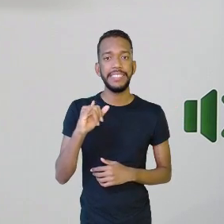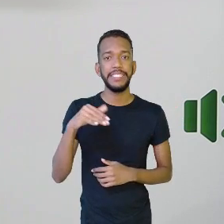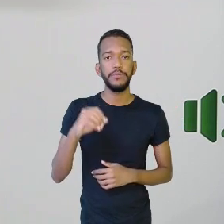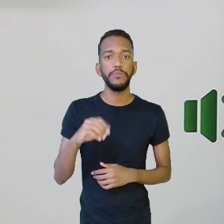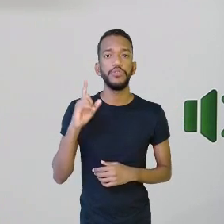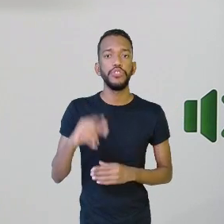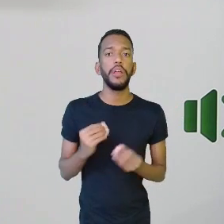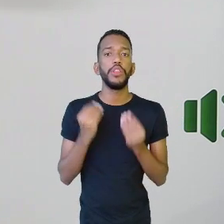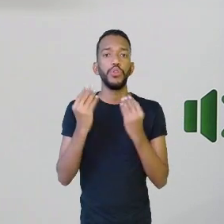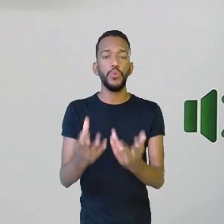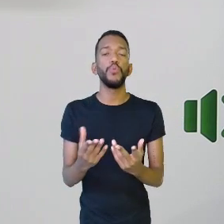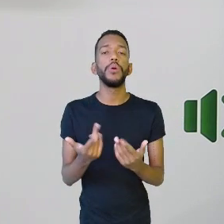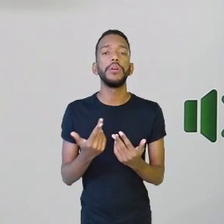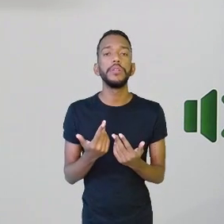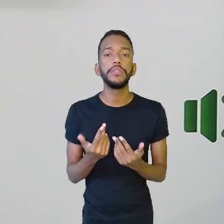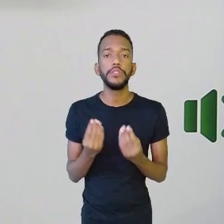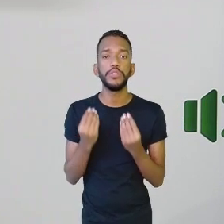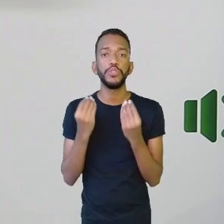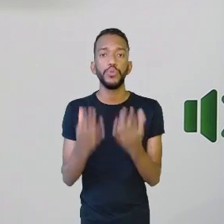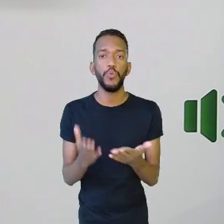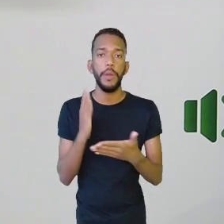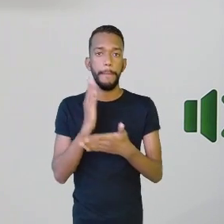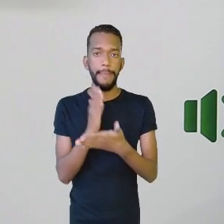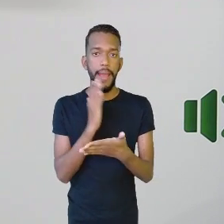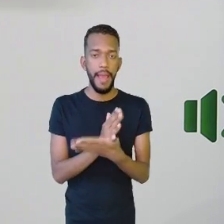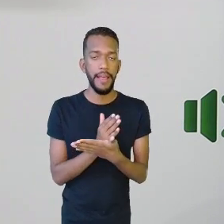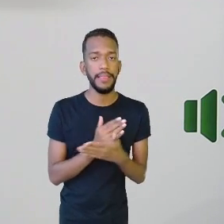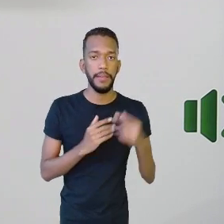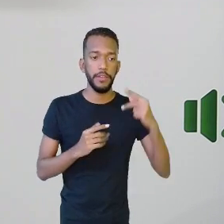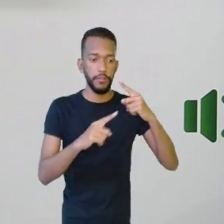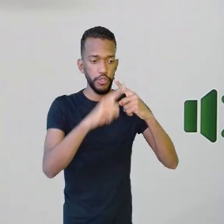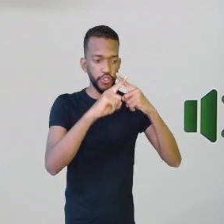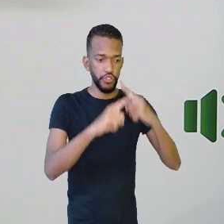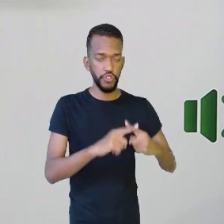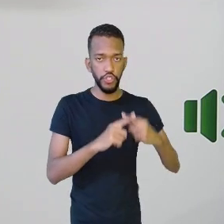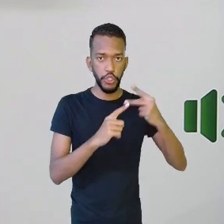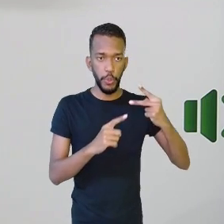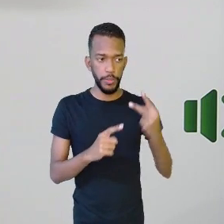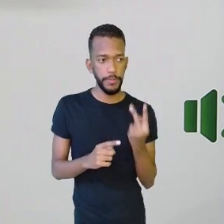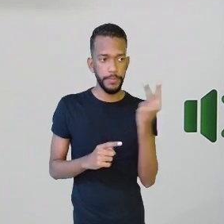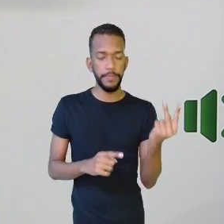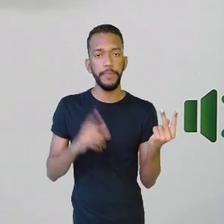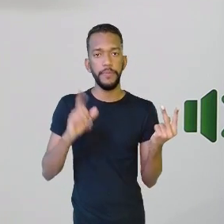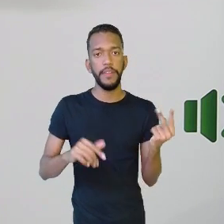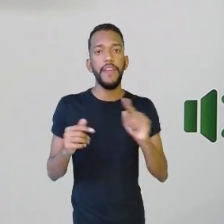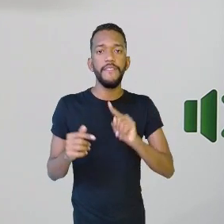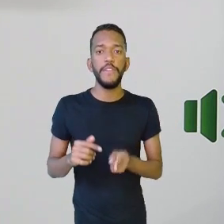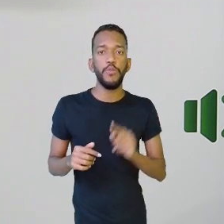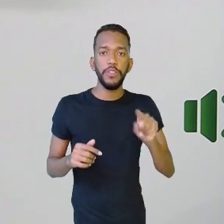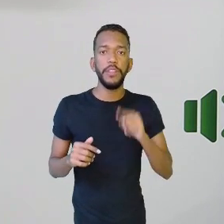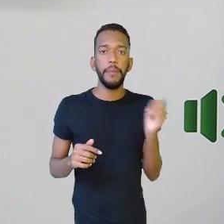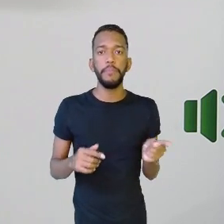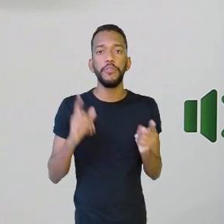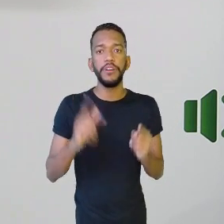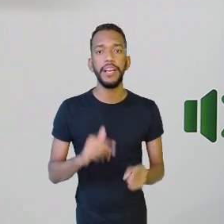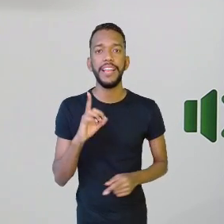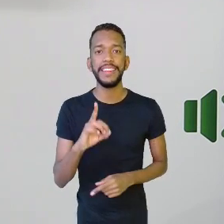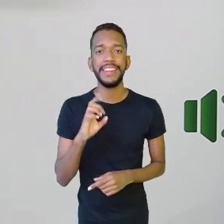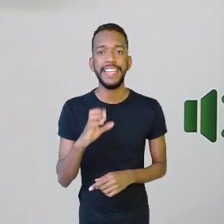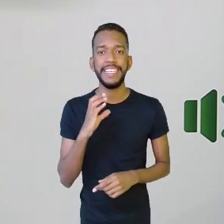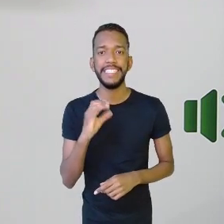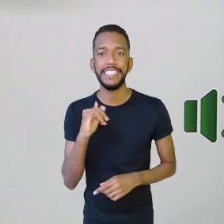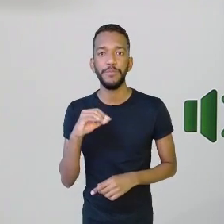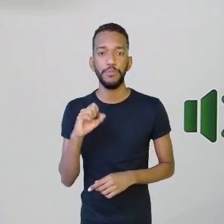2 partes de 10, então ele deu 2 décimos. O número que vem após a vírgula são os